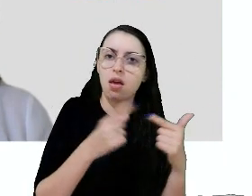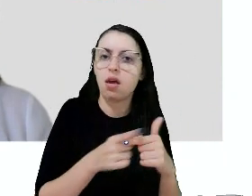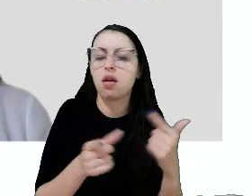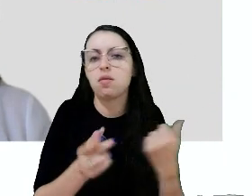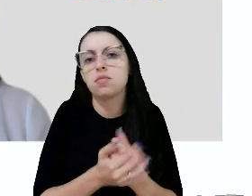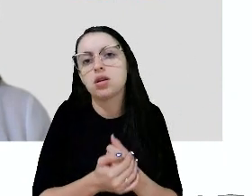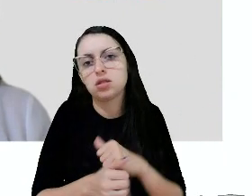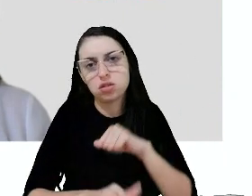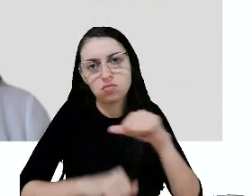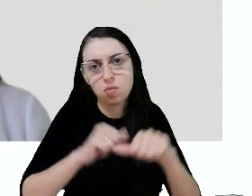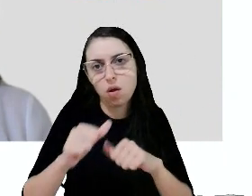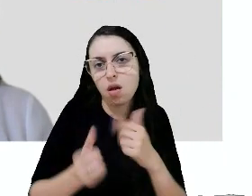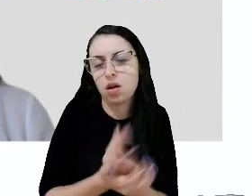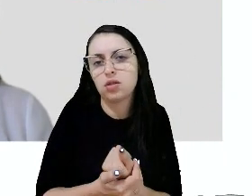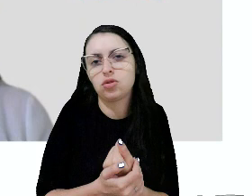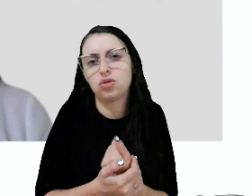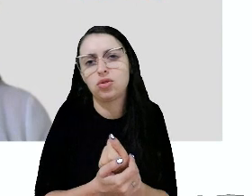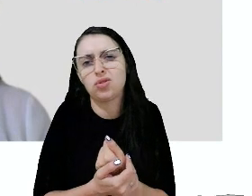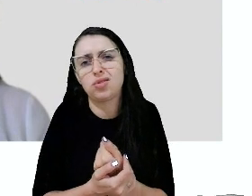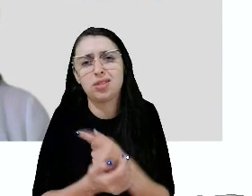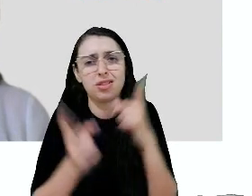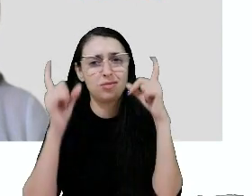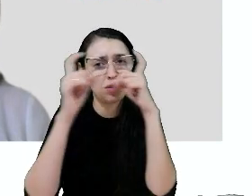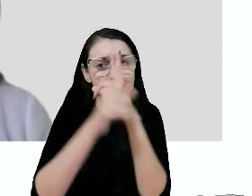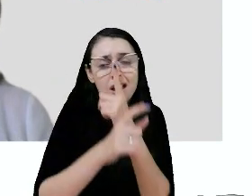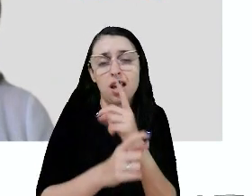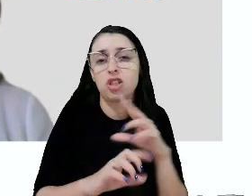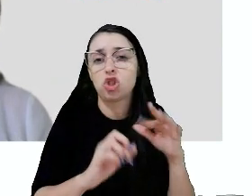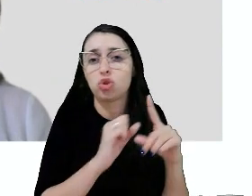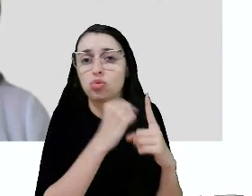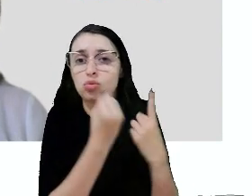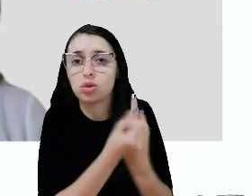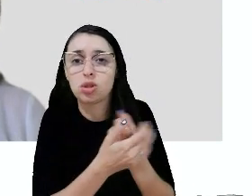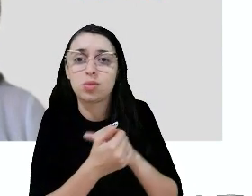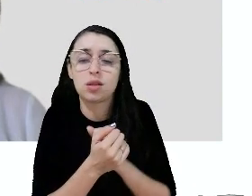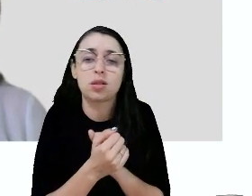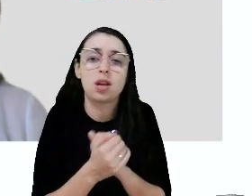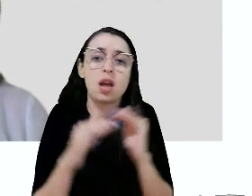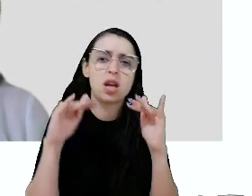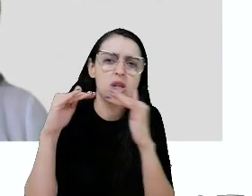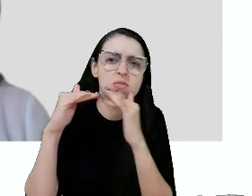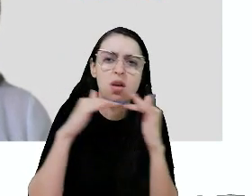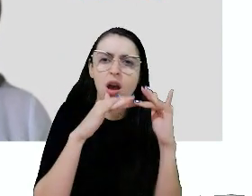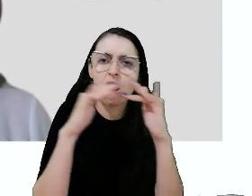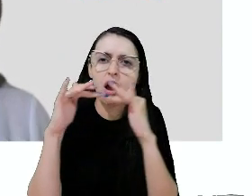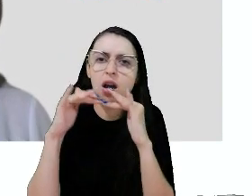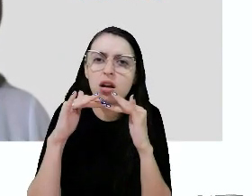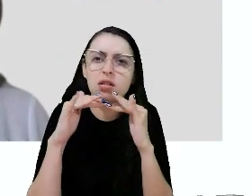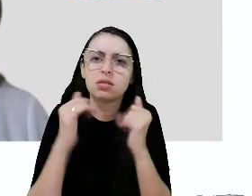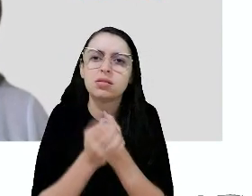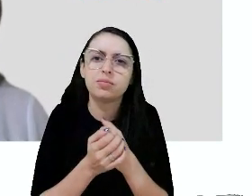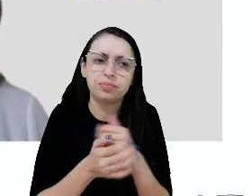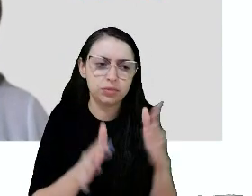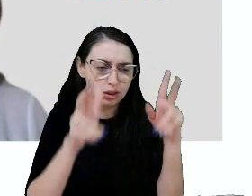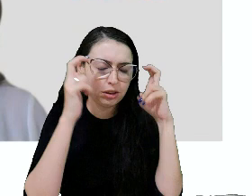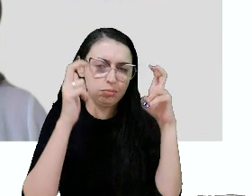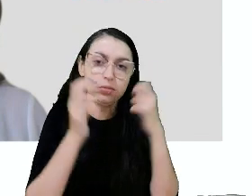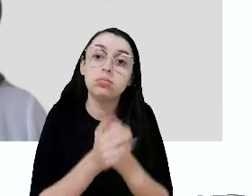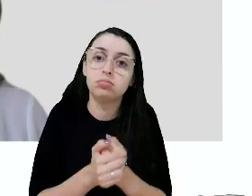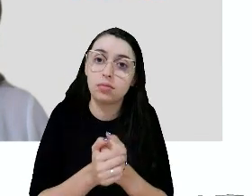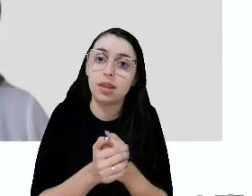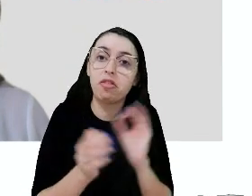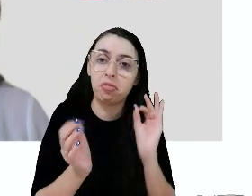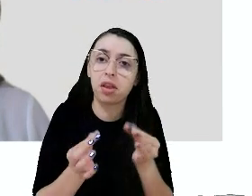problemáticas em função de dificuldades sociais, na verdade, aquela famosa intersetorialidade que a gente chama tanta